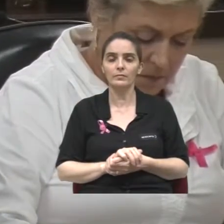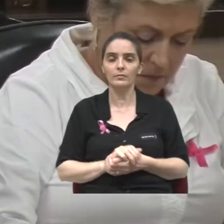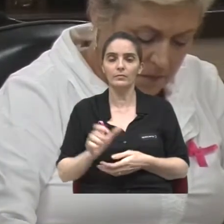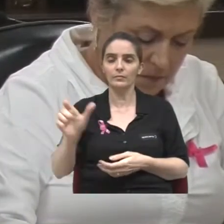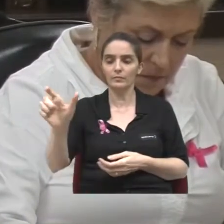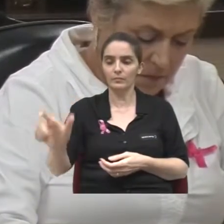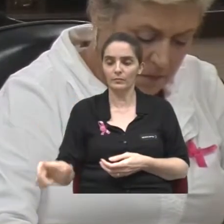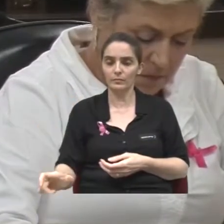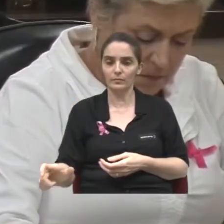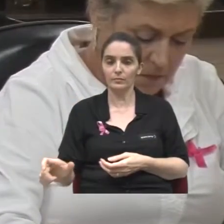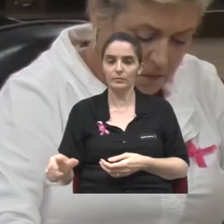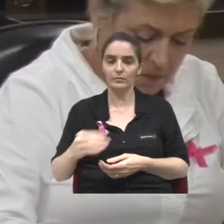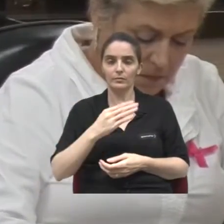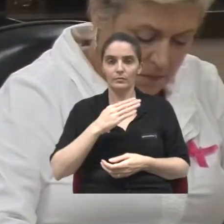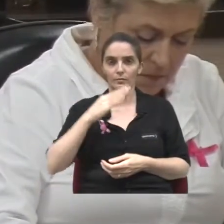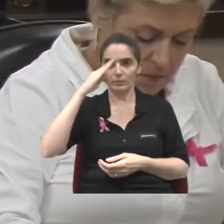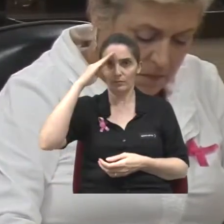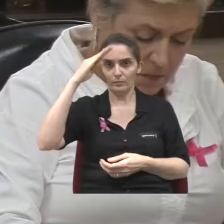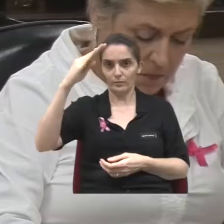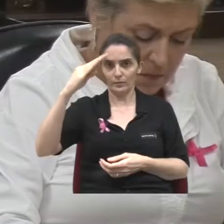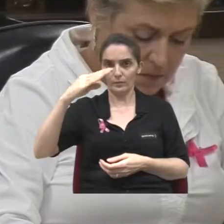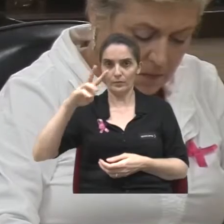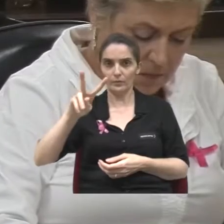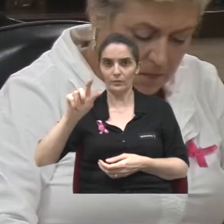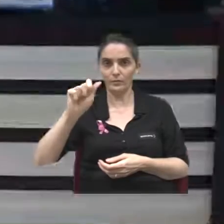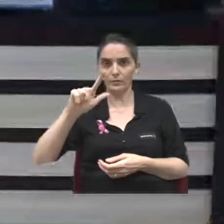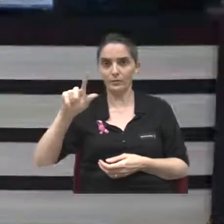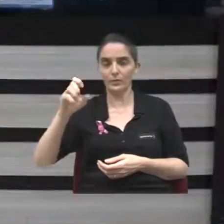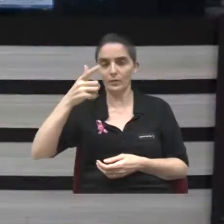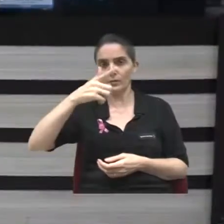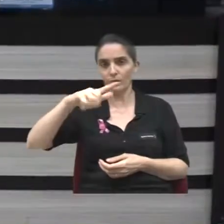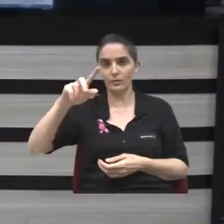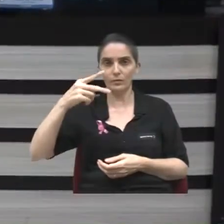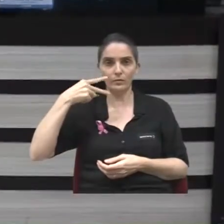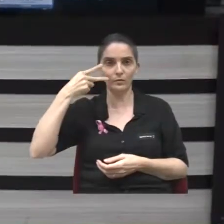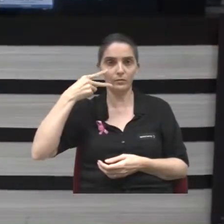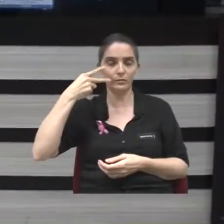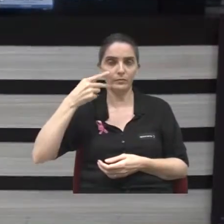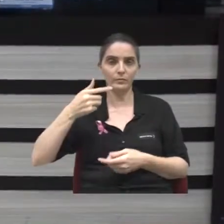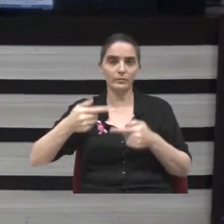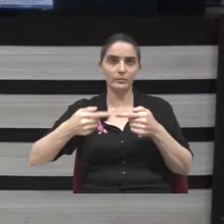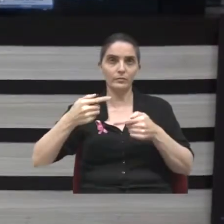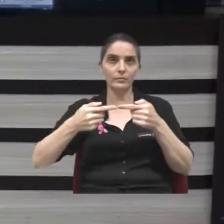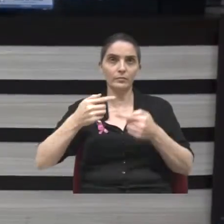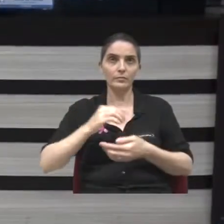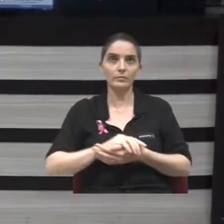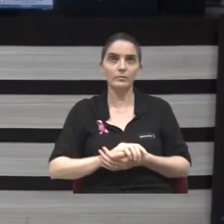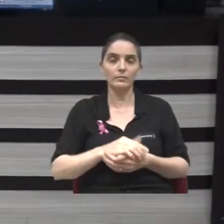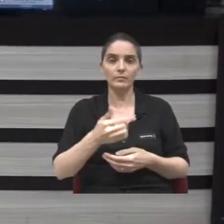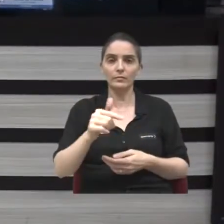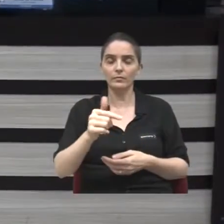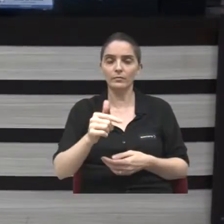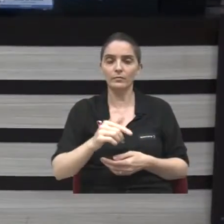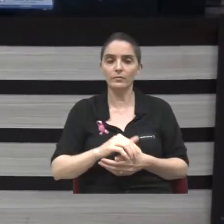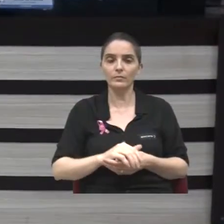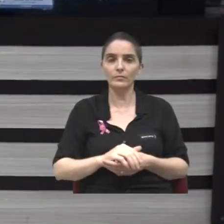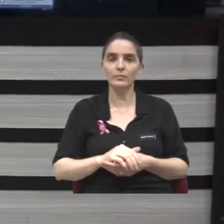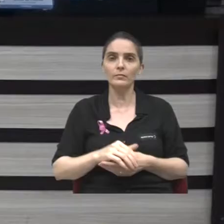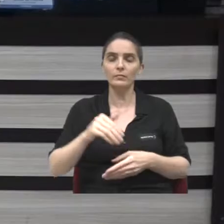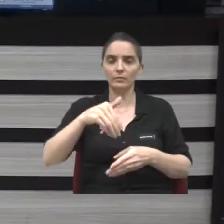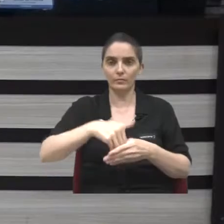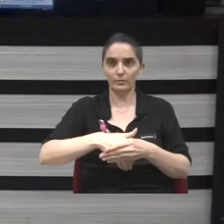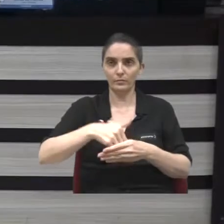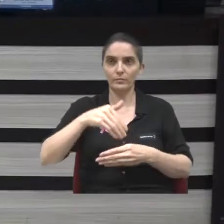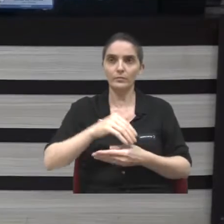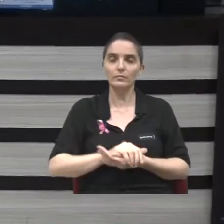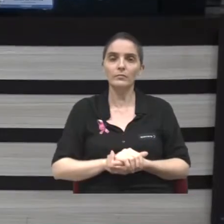capitão do Vale. Obrigado, presidente. Mais algum vereador deseja discutir? Não havendo, o projeto vai à votação, o presidente